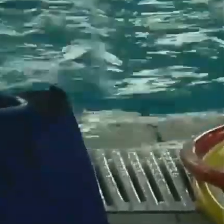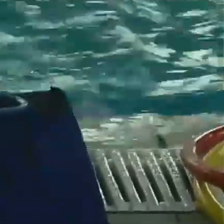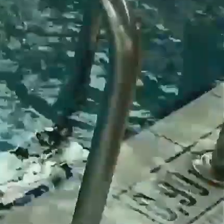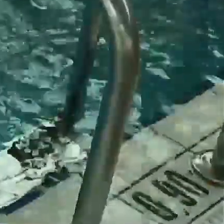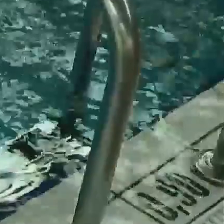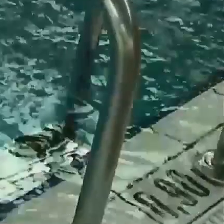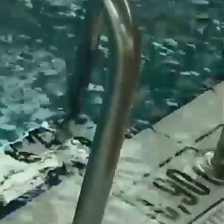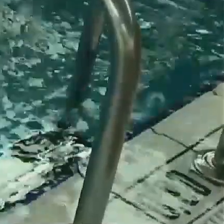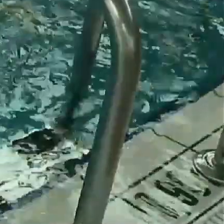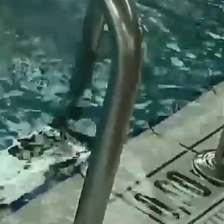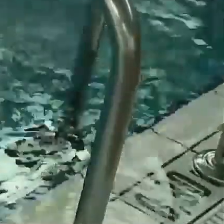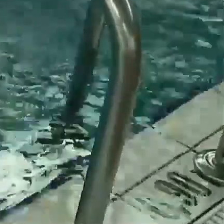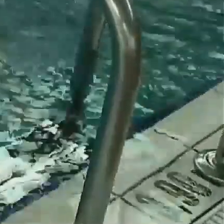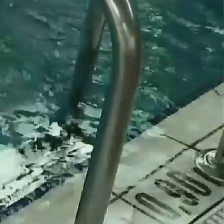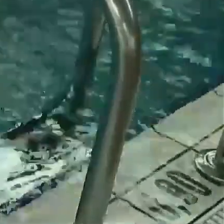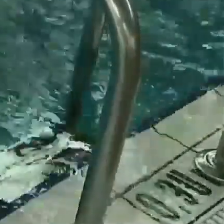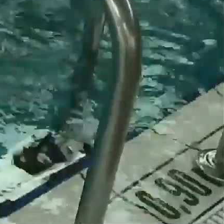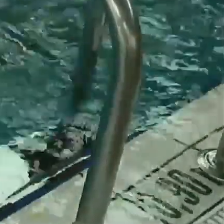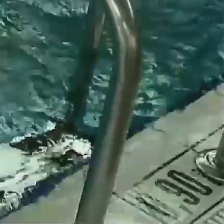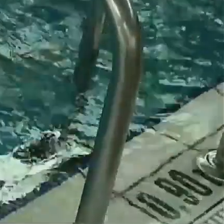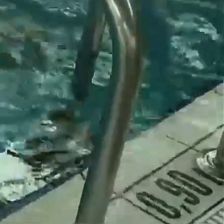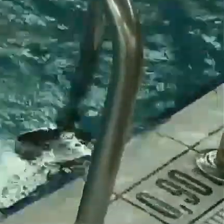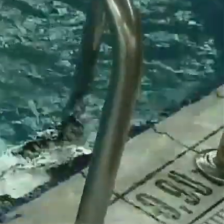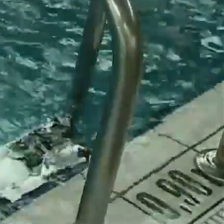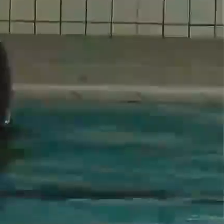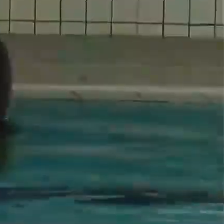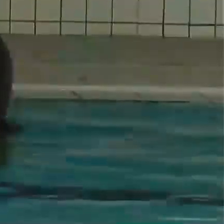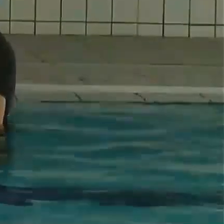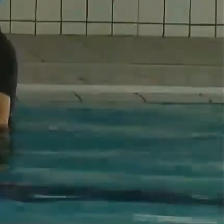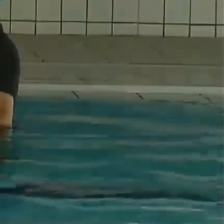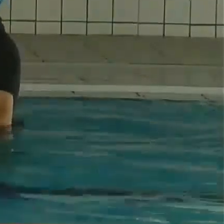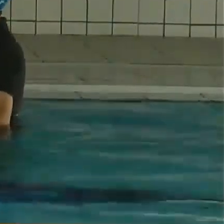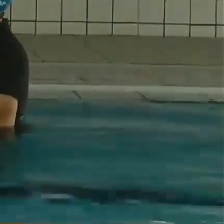realmente falar de alguma forma em inclusão.